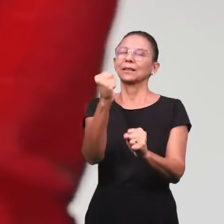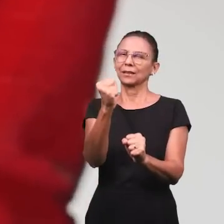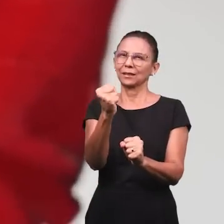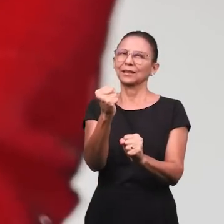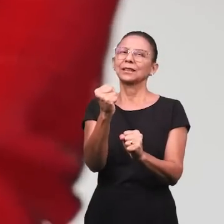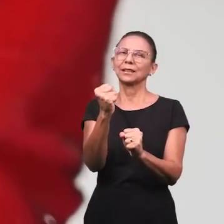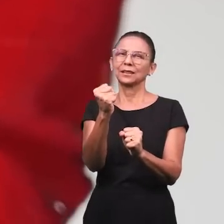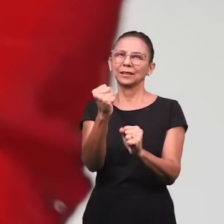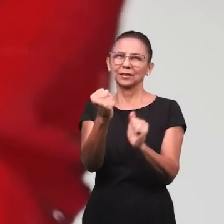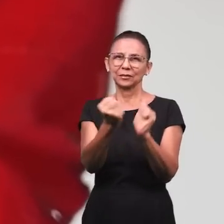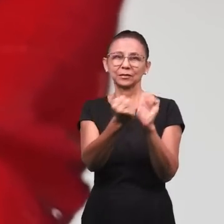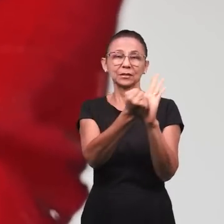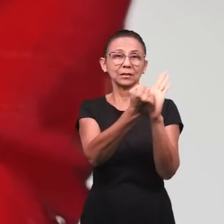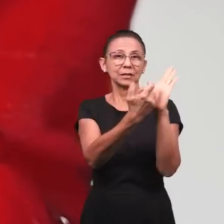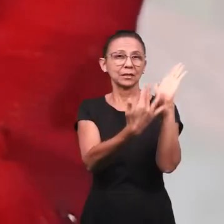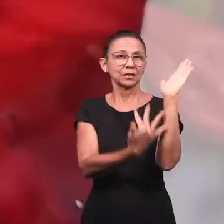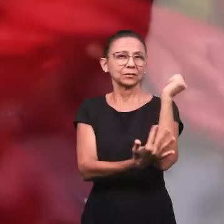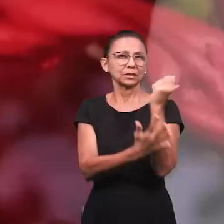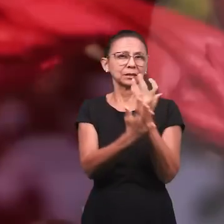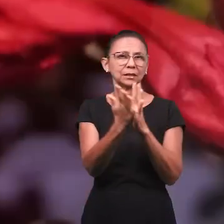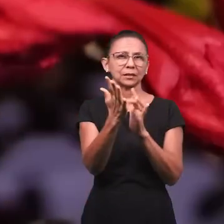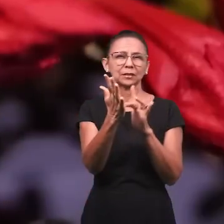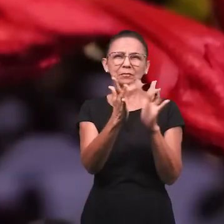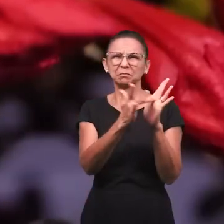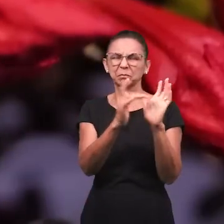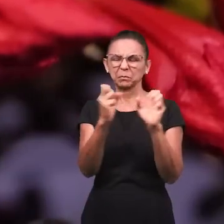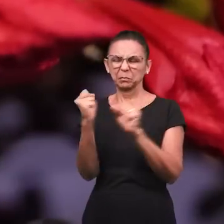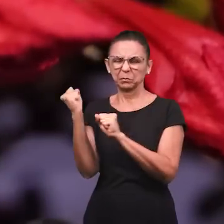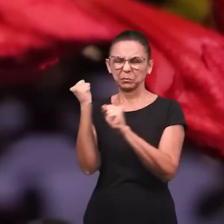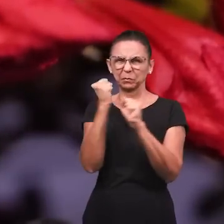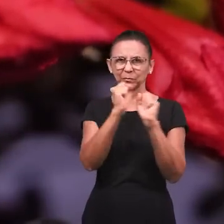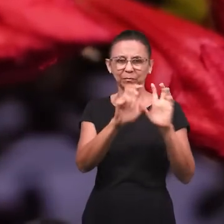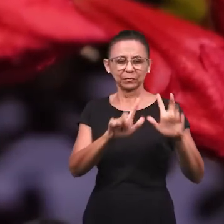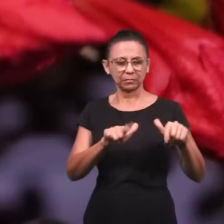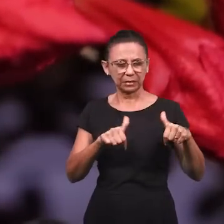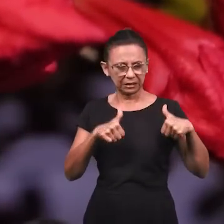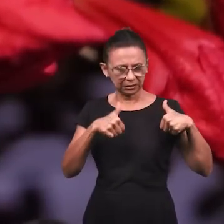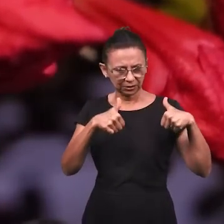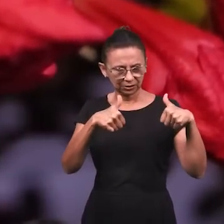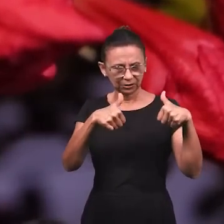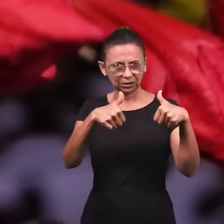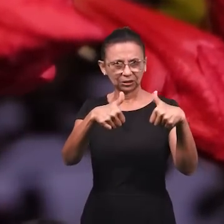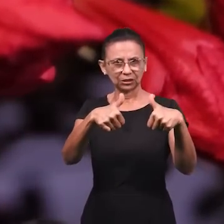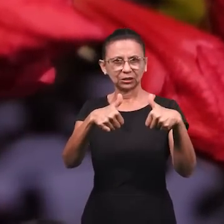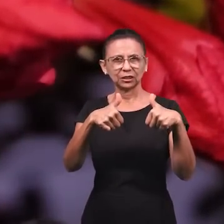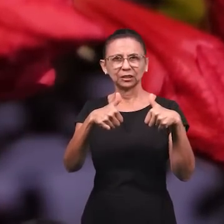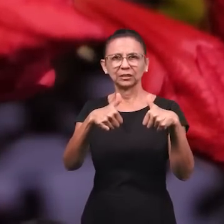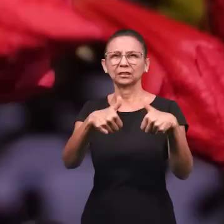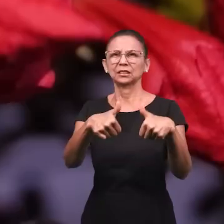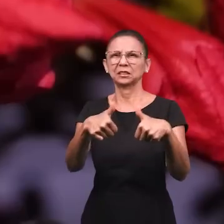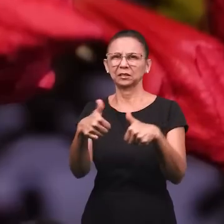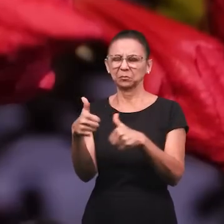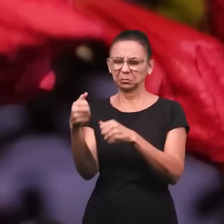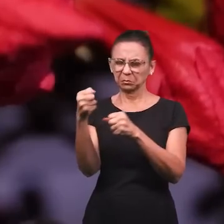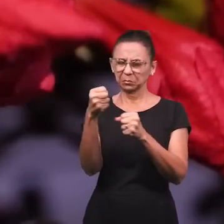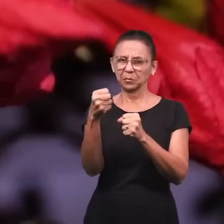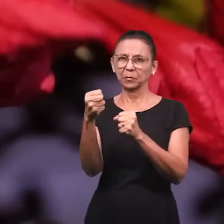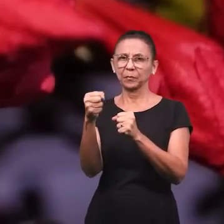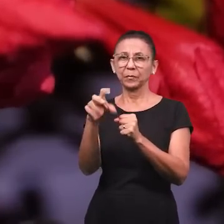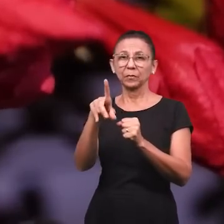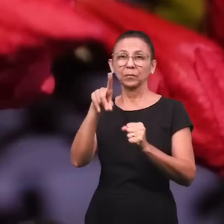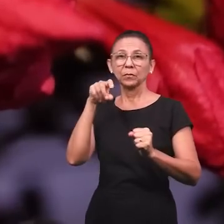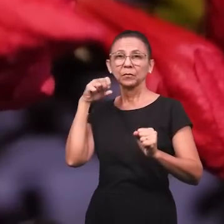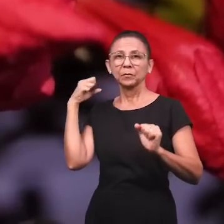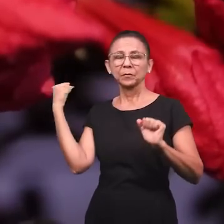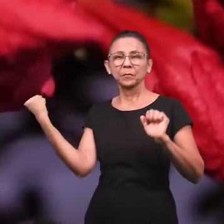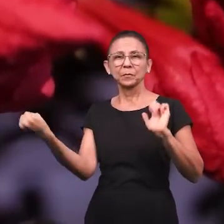oh, que sangue cheio de virtude, sangue que por